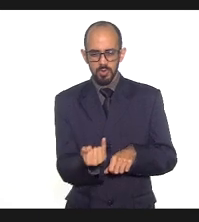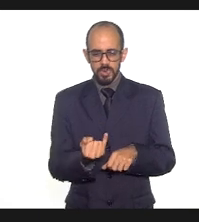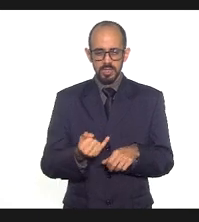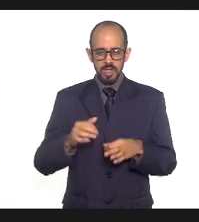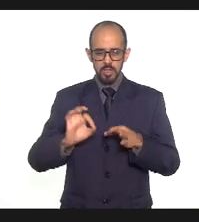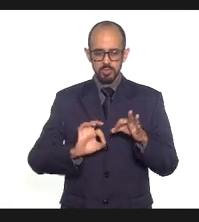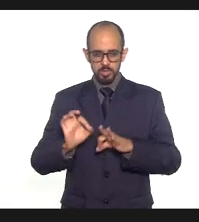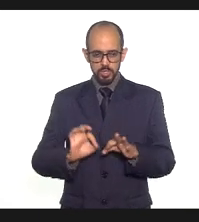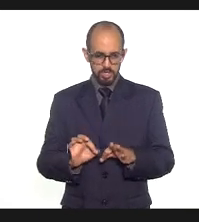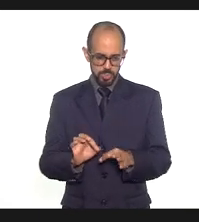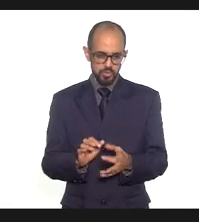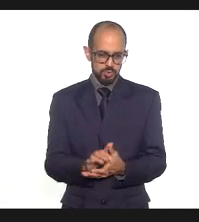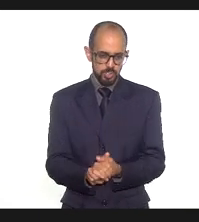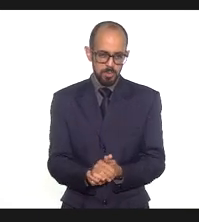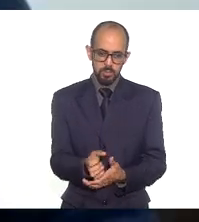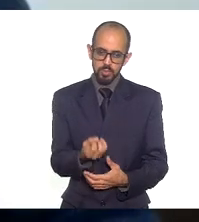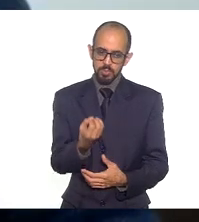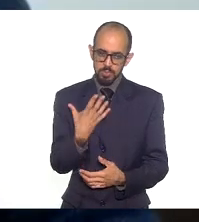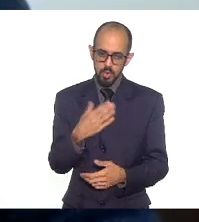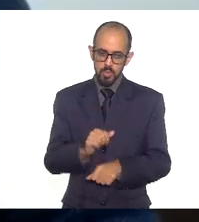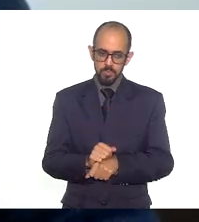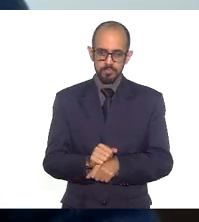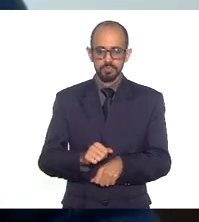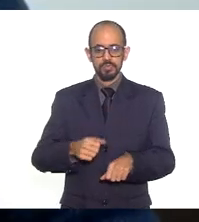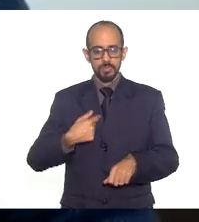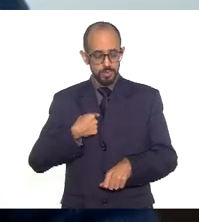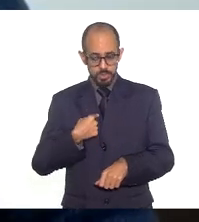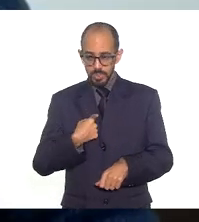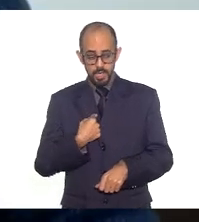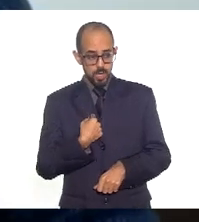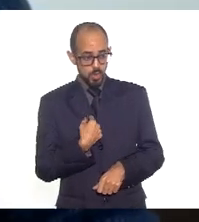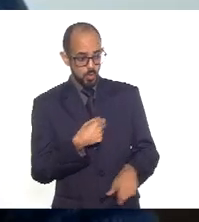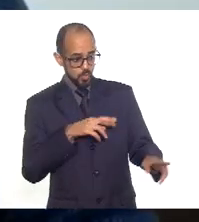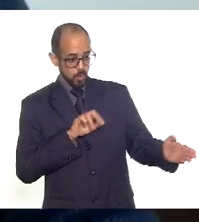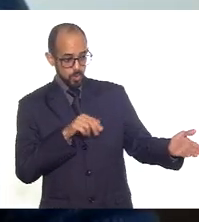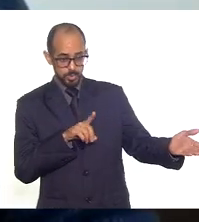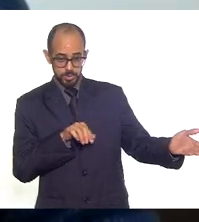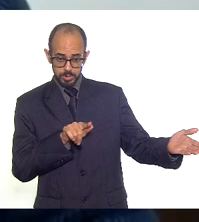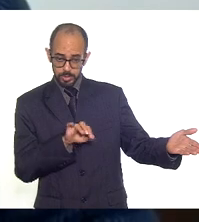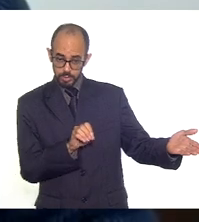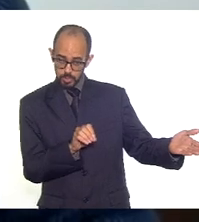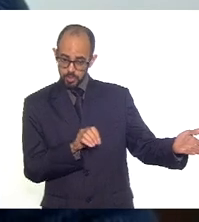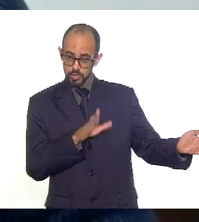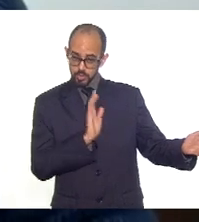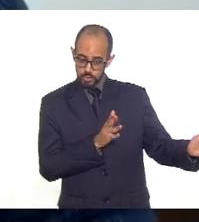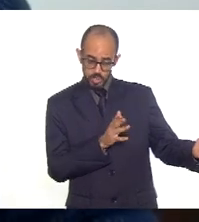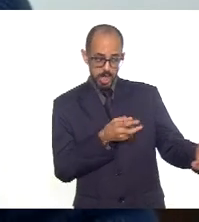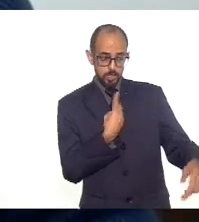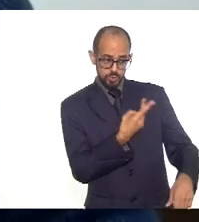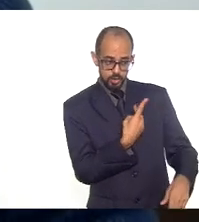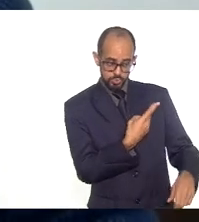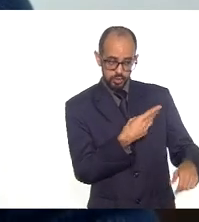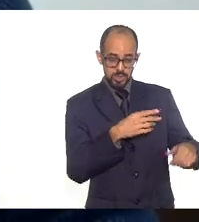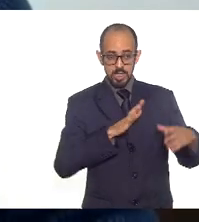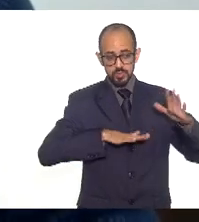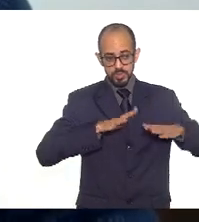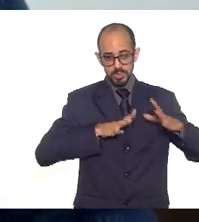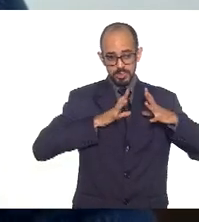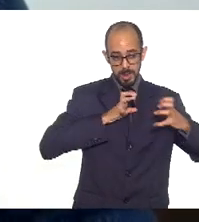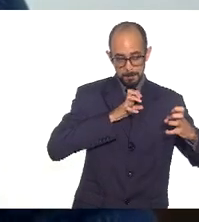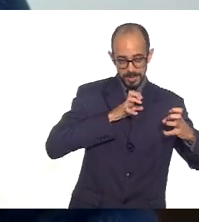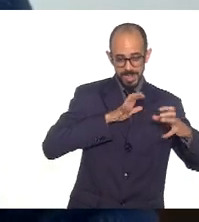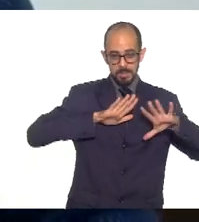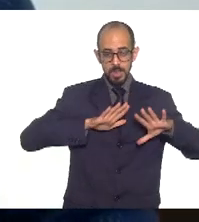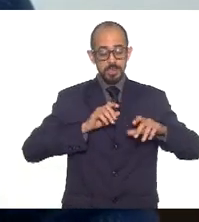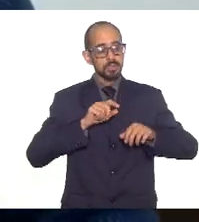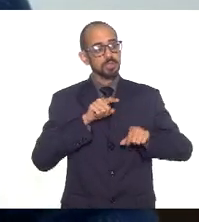Né? Perfeito, Valdez. Eu e o Rodrigo temos nossas divergências aqui, mas eu já vi o Rodrigo fazendo a mesma coisa também com projetos de outros colegas. Então, acho que sempre que possível, né,